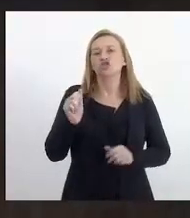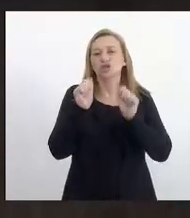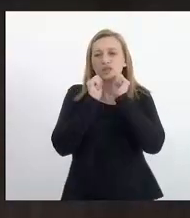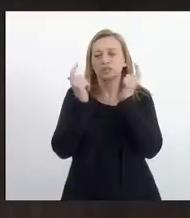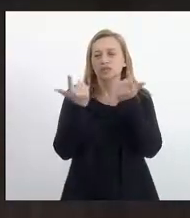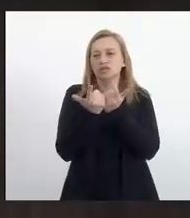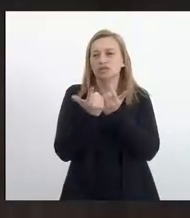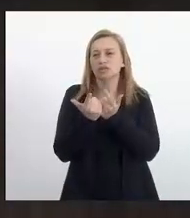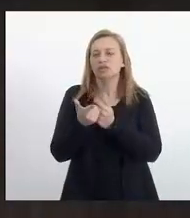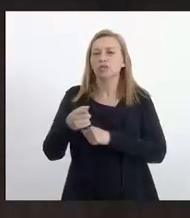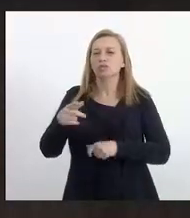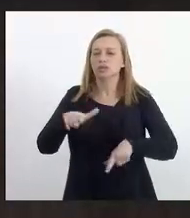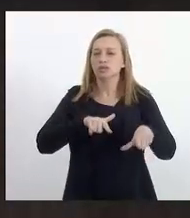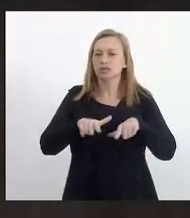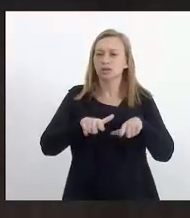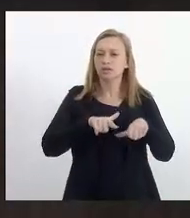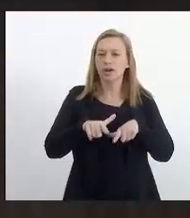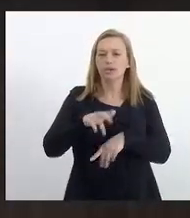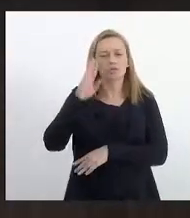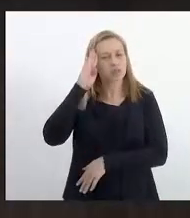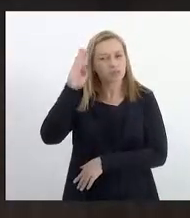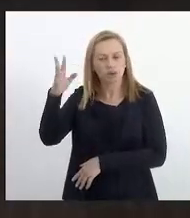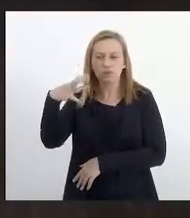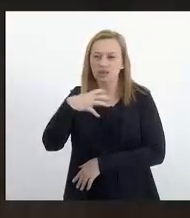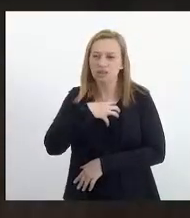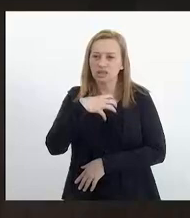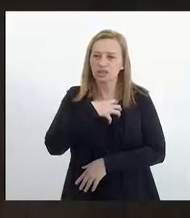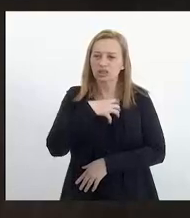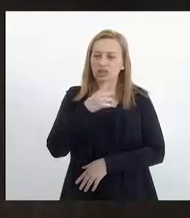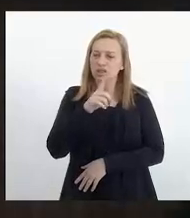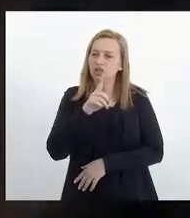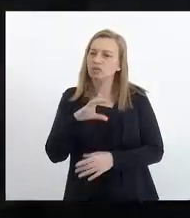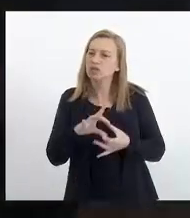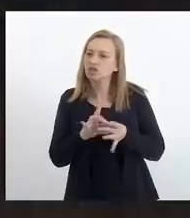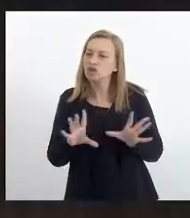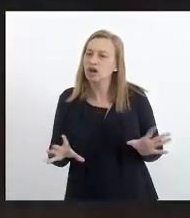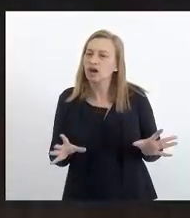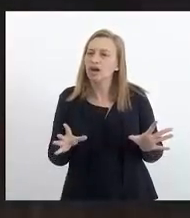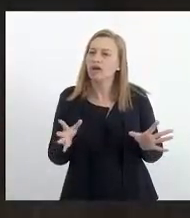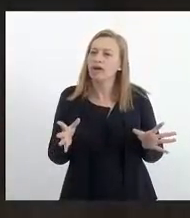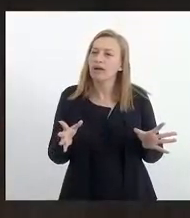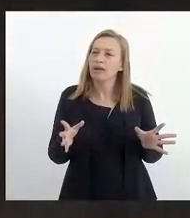papel fundamental nesse sentido de não se deixar